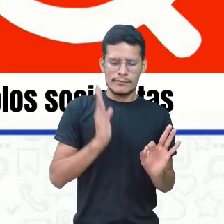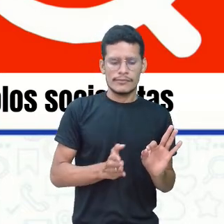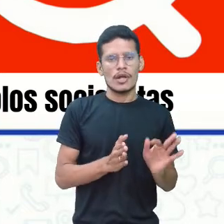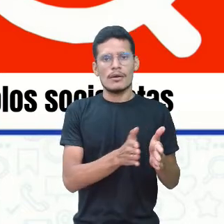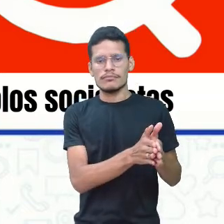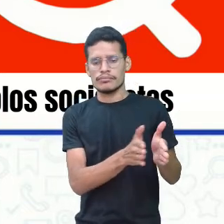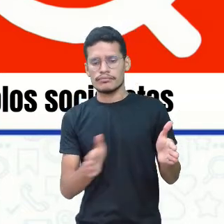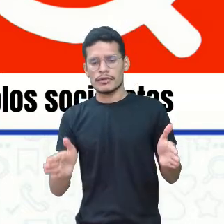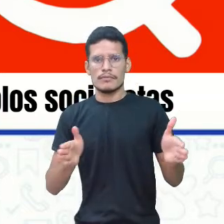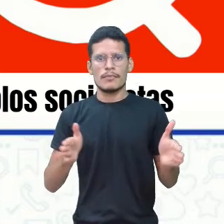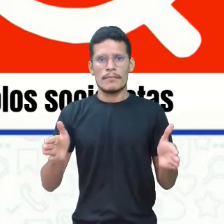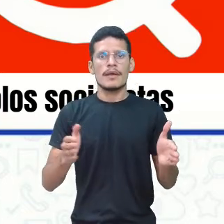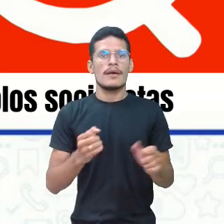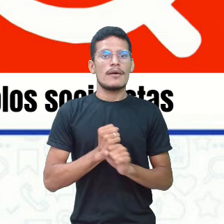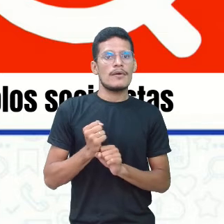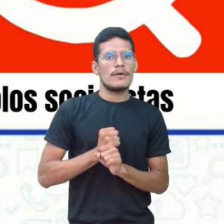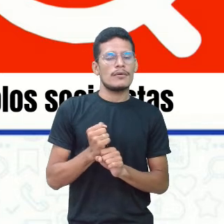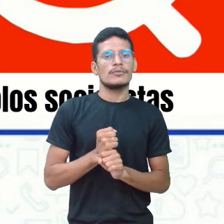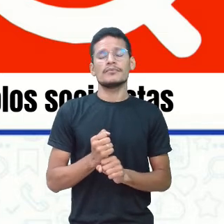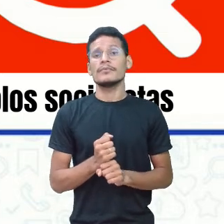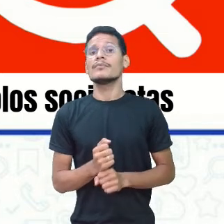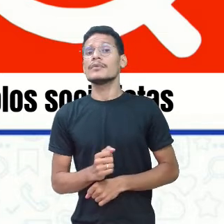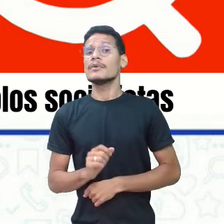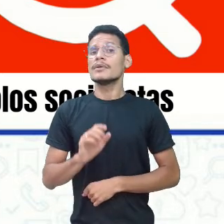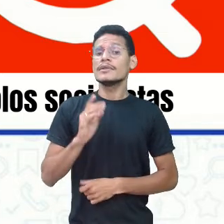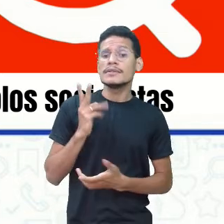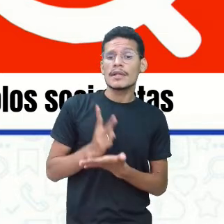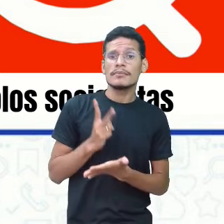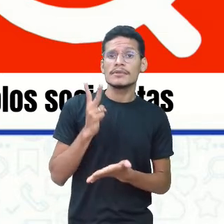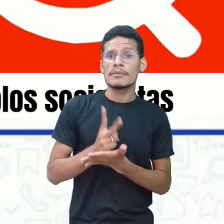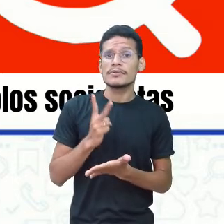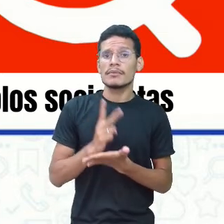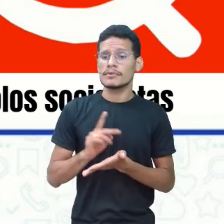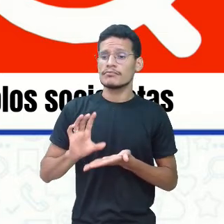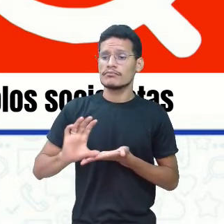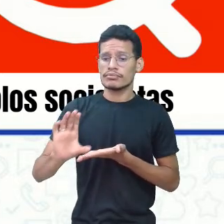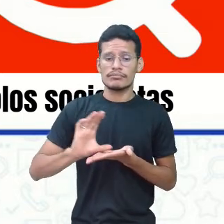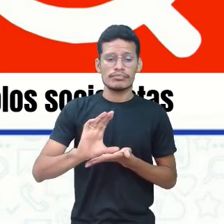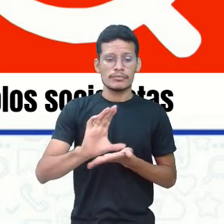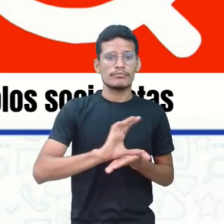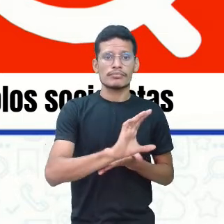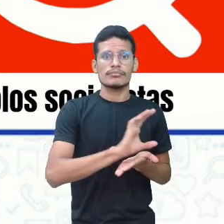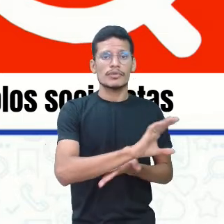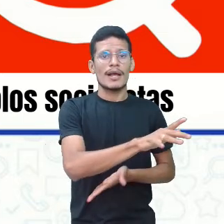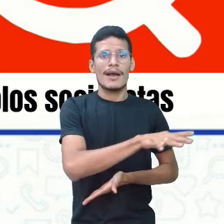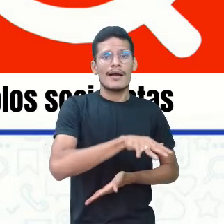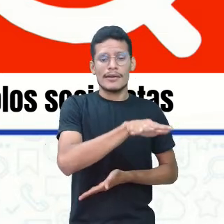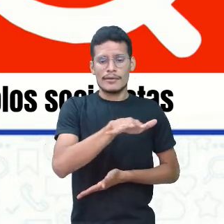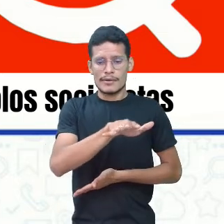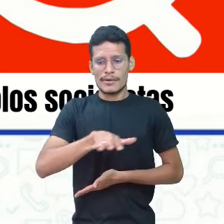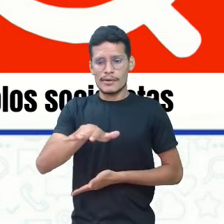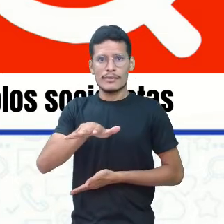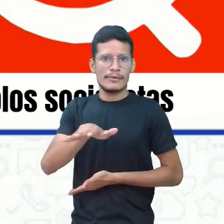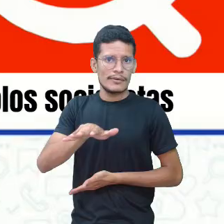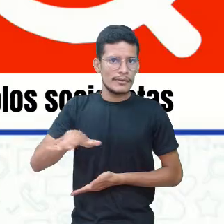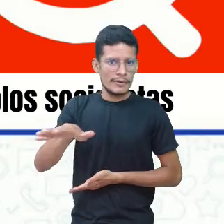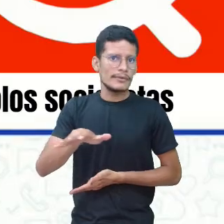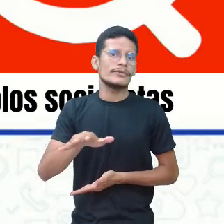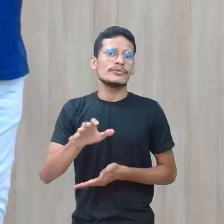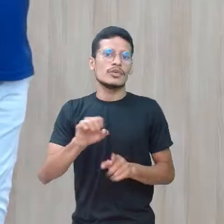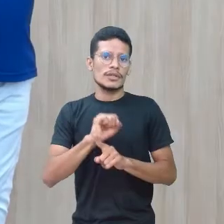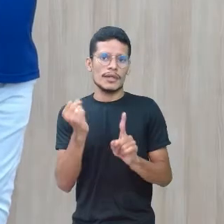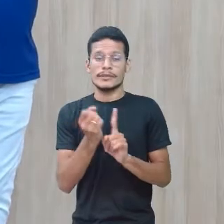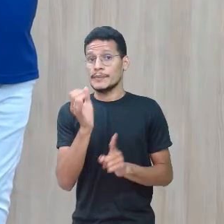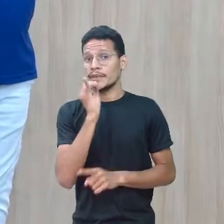período de anos, e cada vez, né, aqueles planos iriam investir em um determinado setor da sociedade. Exemplo, 5